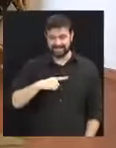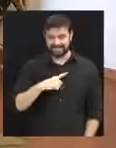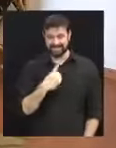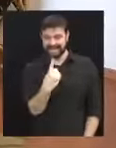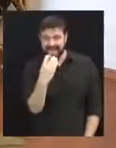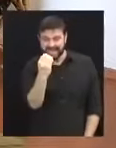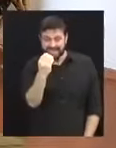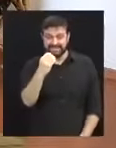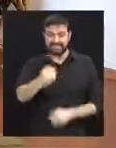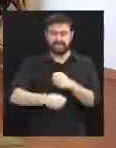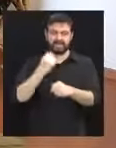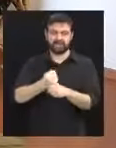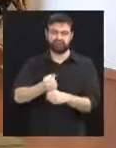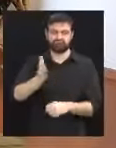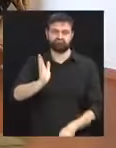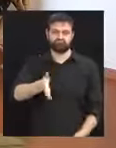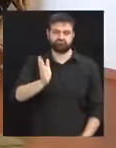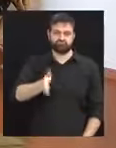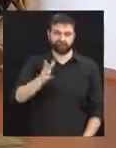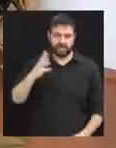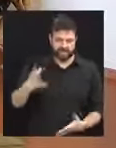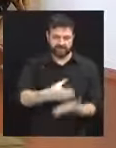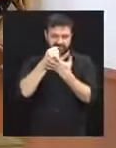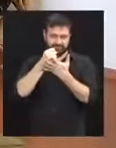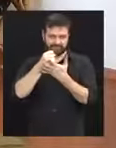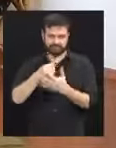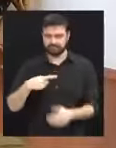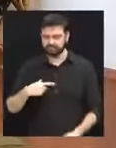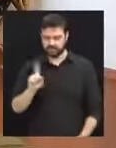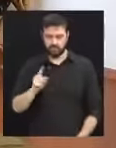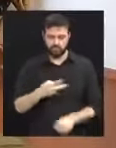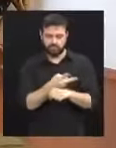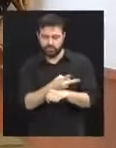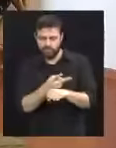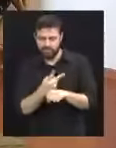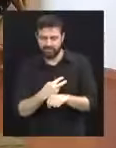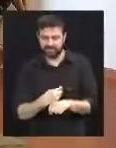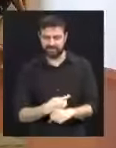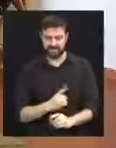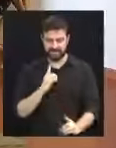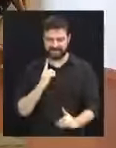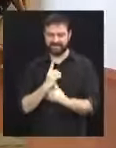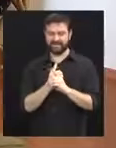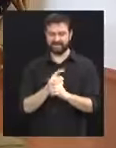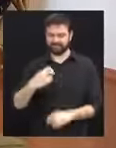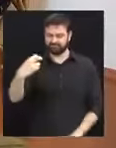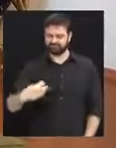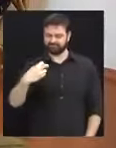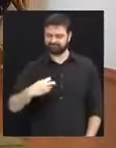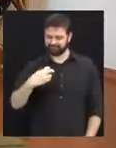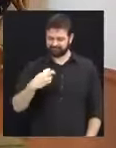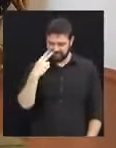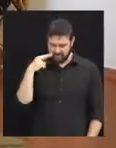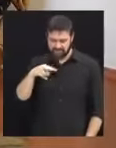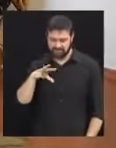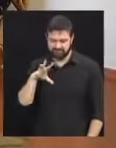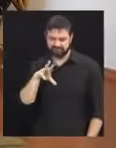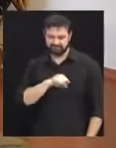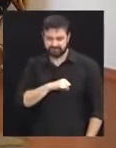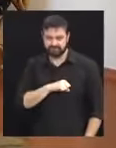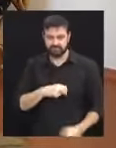anos já. Então a primeira adoção, na verdade, não fui eu que procurei, ela me procurou. E a segunda